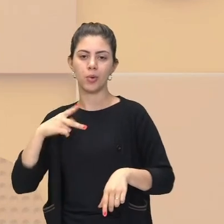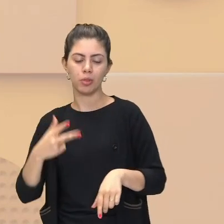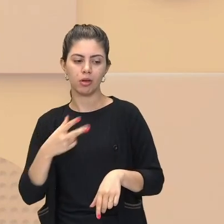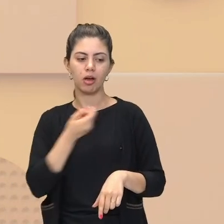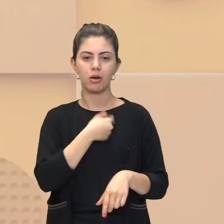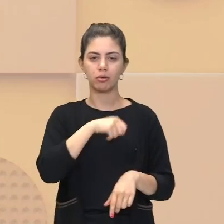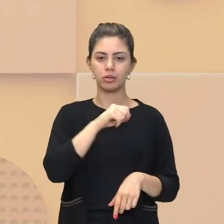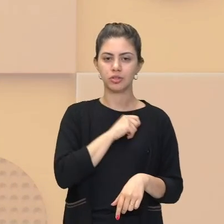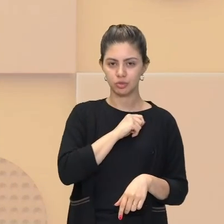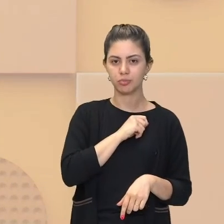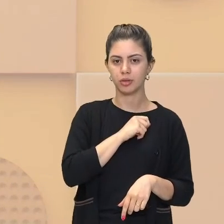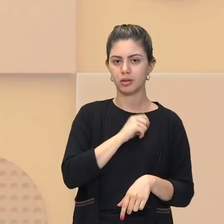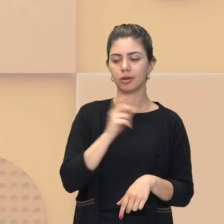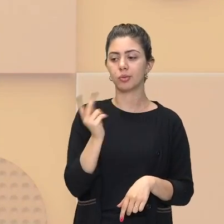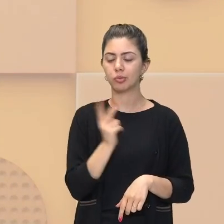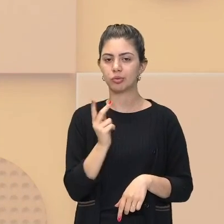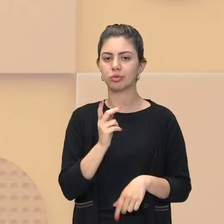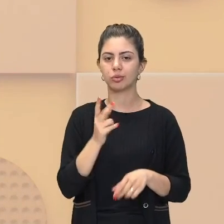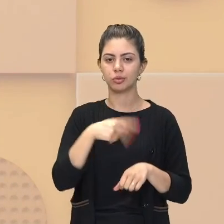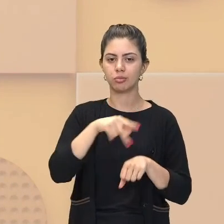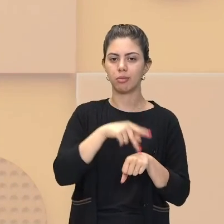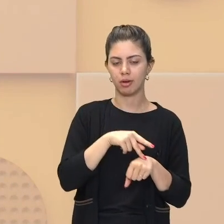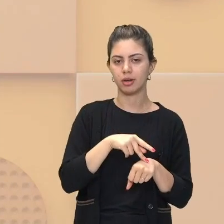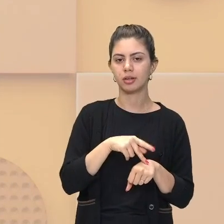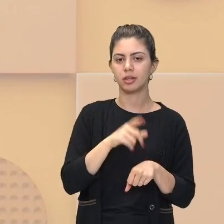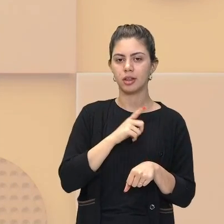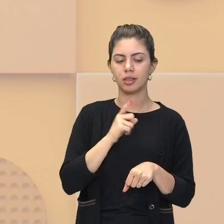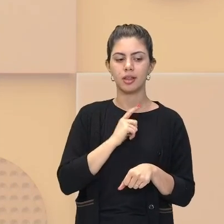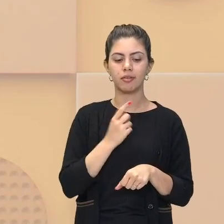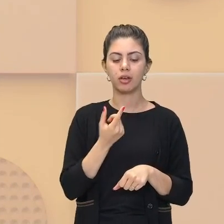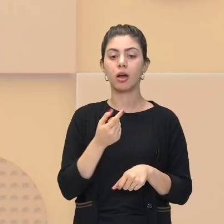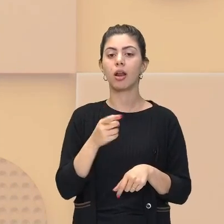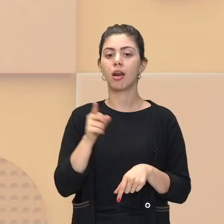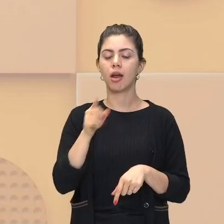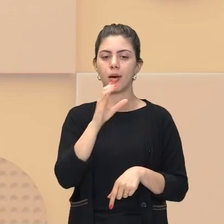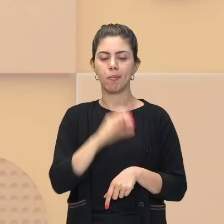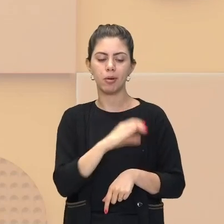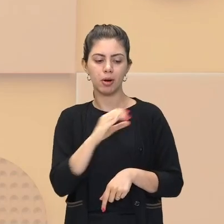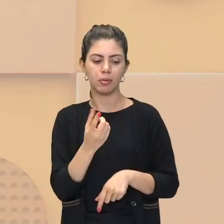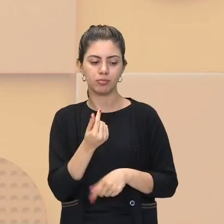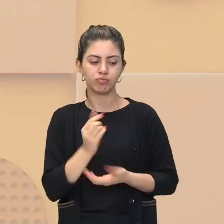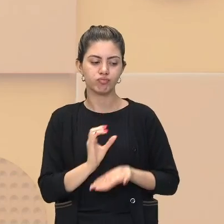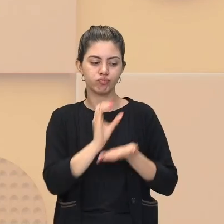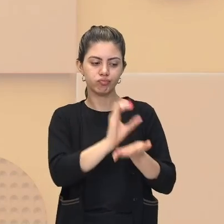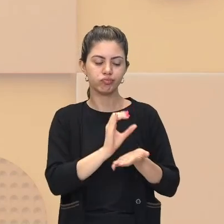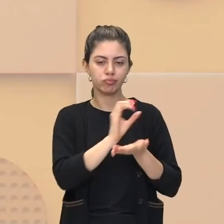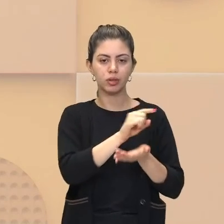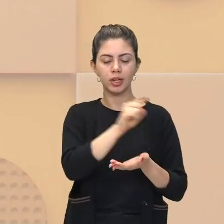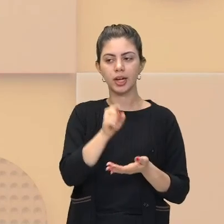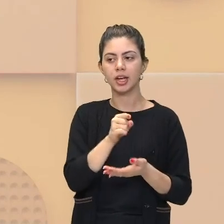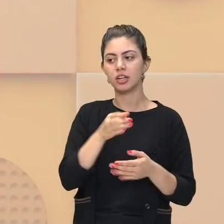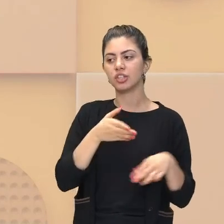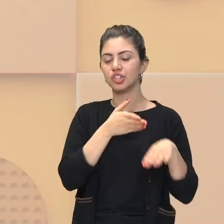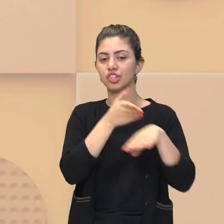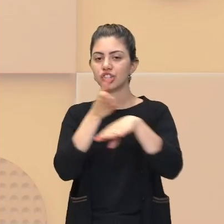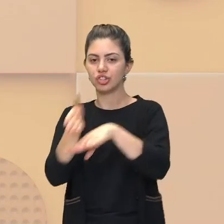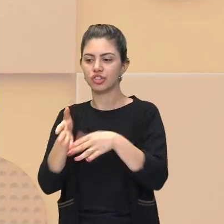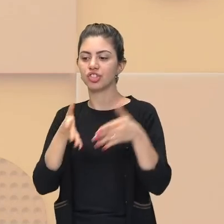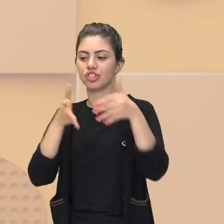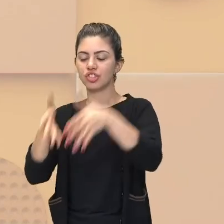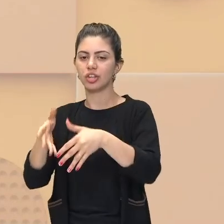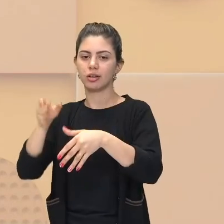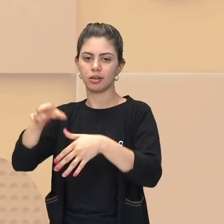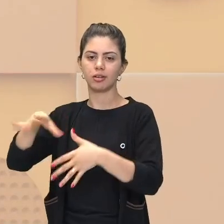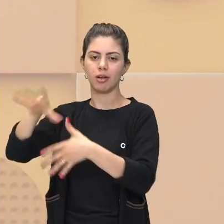vai financiar as viagens de Cristóvão Colombo, que chega à América em 1492